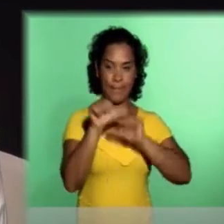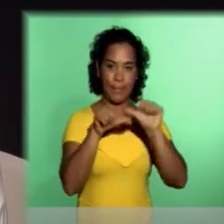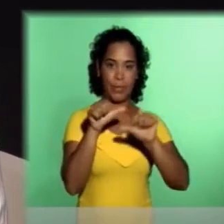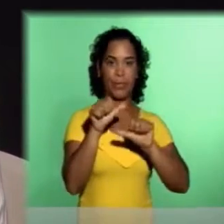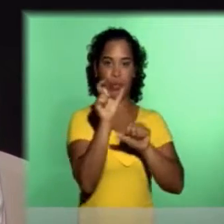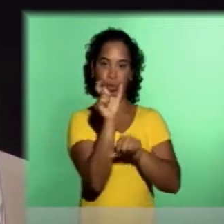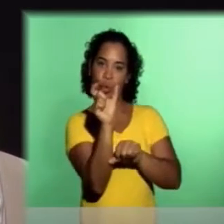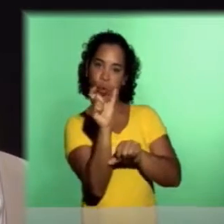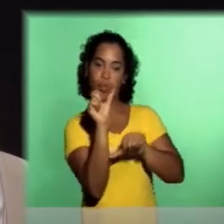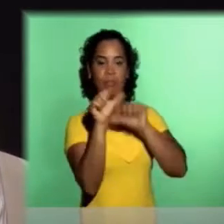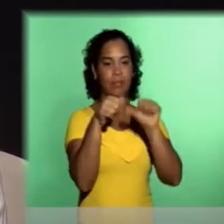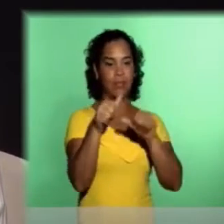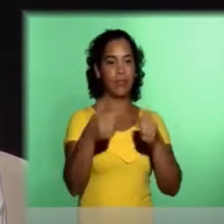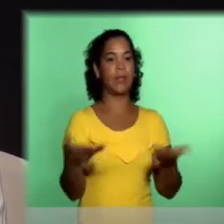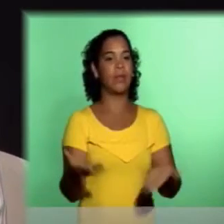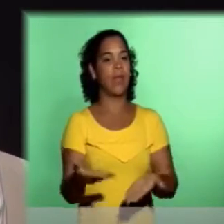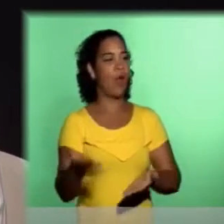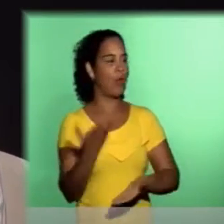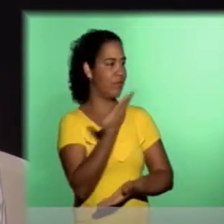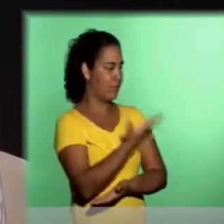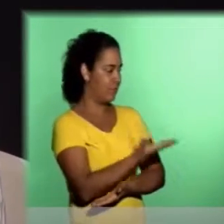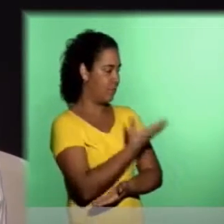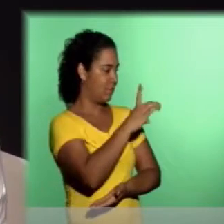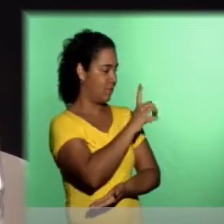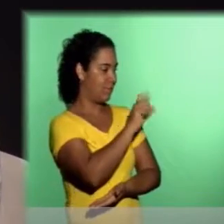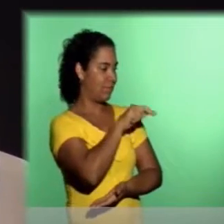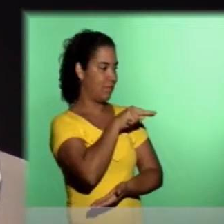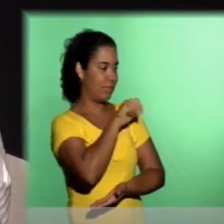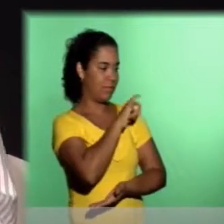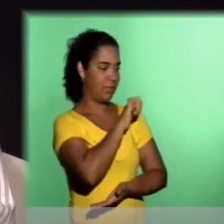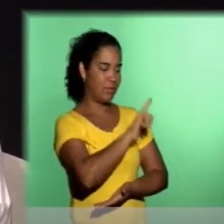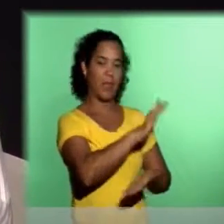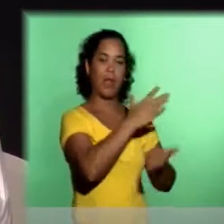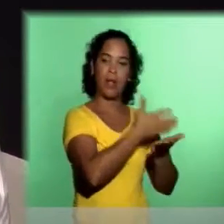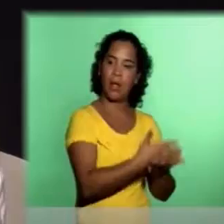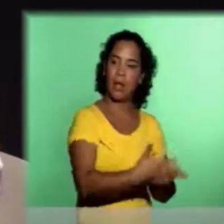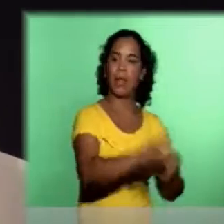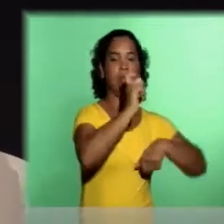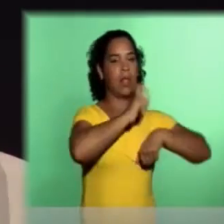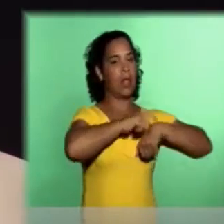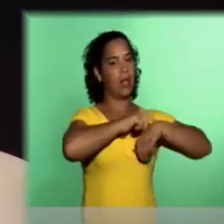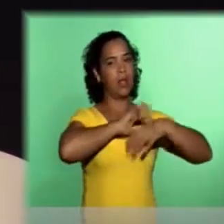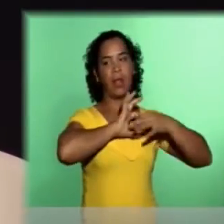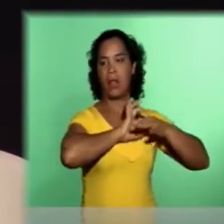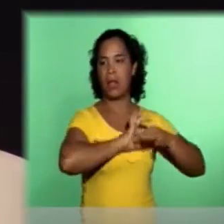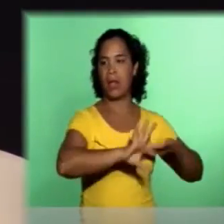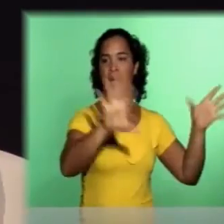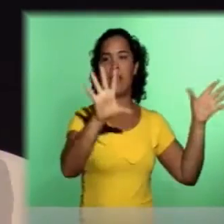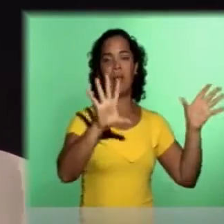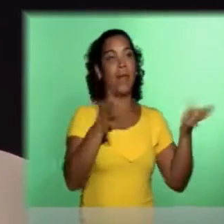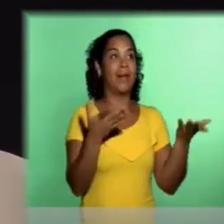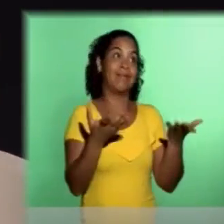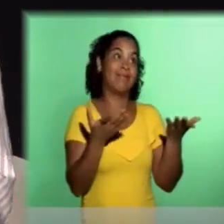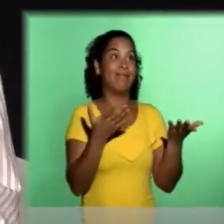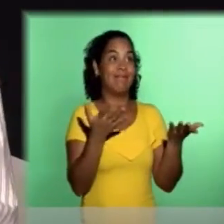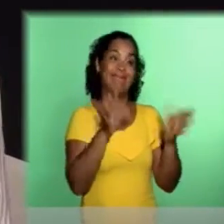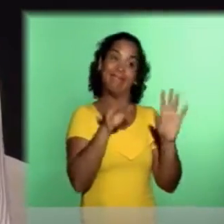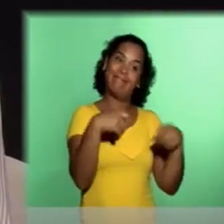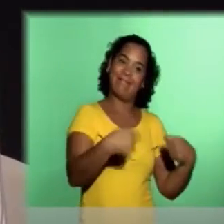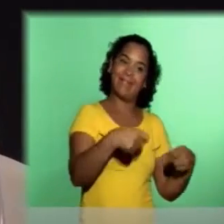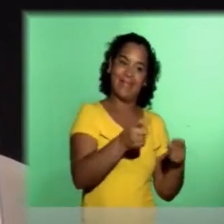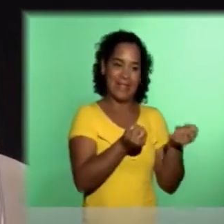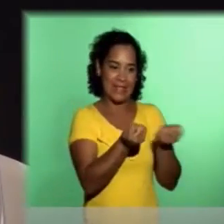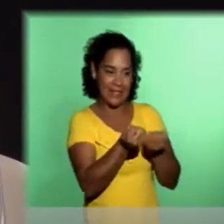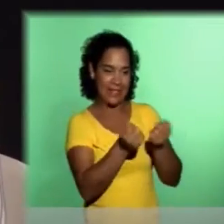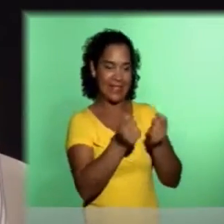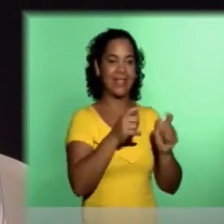Então, Daniel, passo a palavra para você. Você tem aí todo o tempo necessário. Não tanto quanto gostaríamos, mas tem